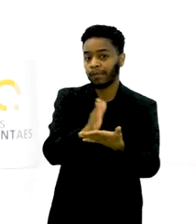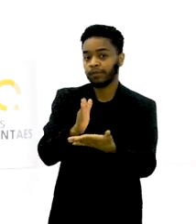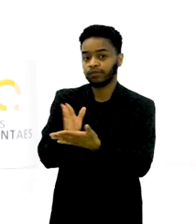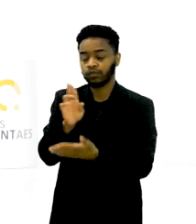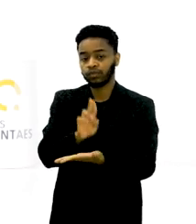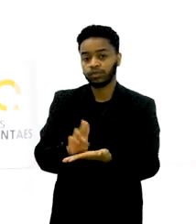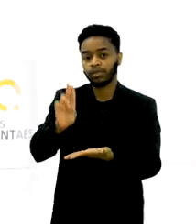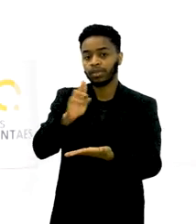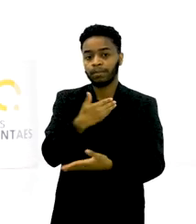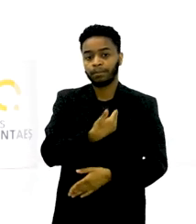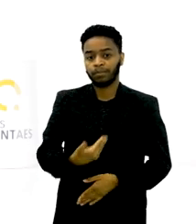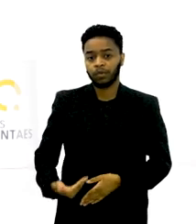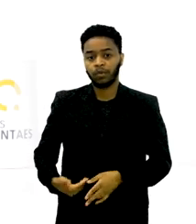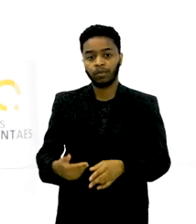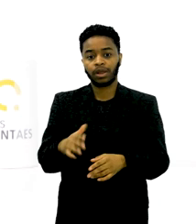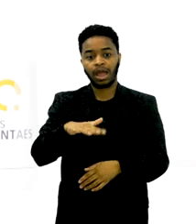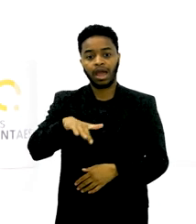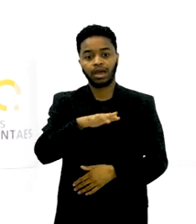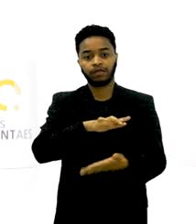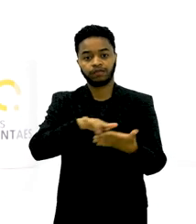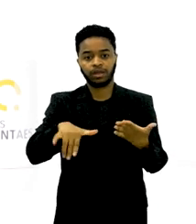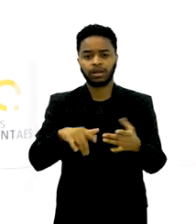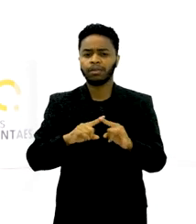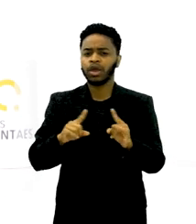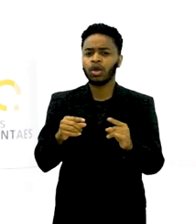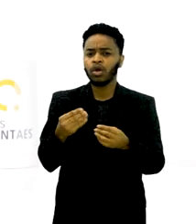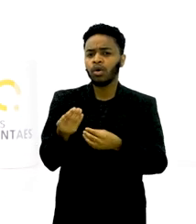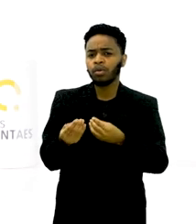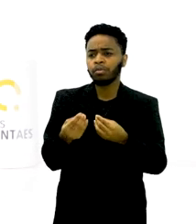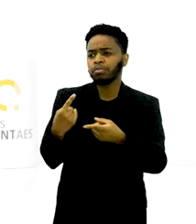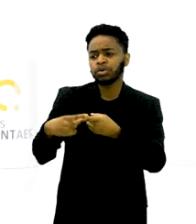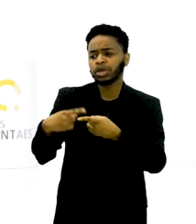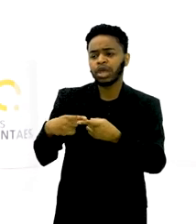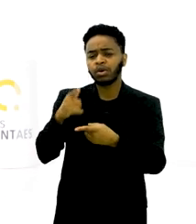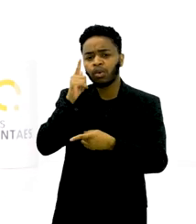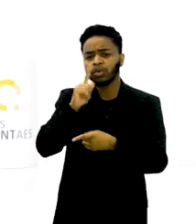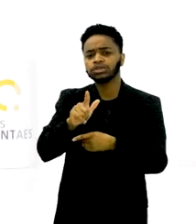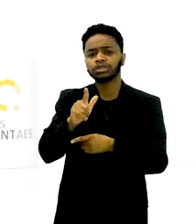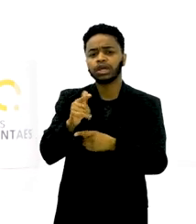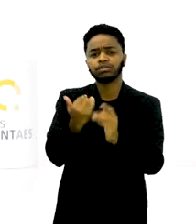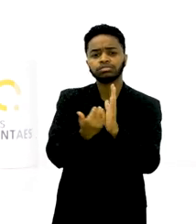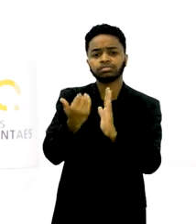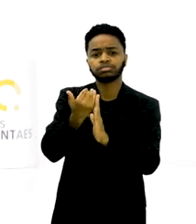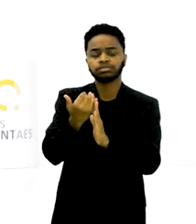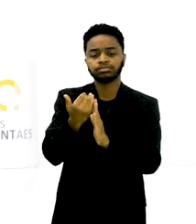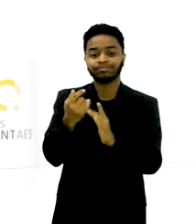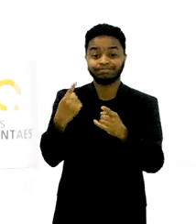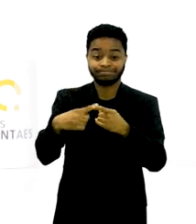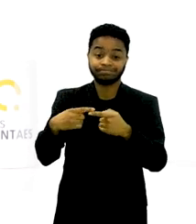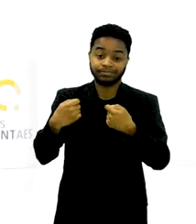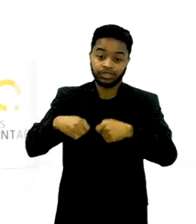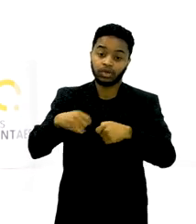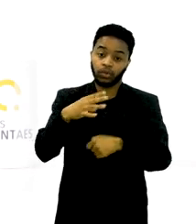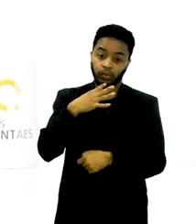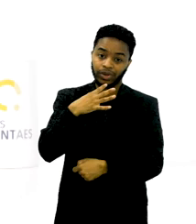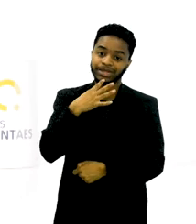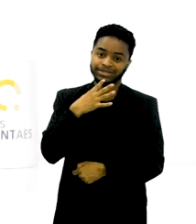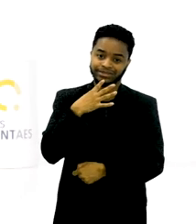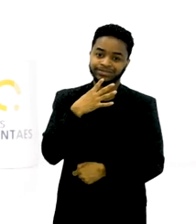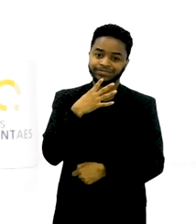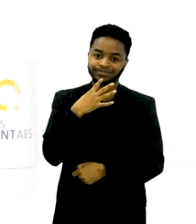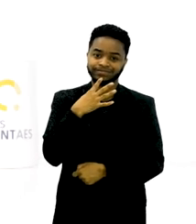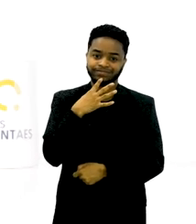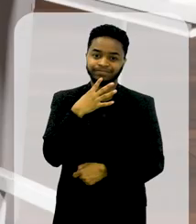pública em diversas carreiras aí tipo nossa qual a razão desse sucesso é fazer conhecer